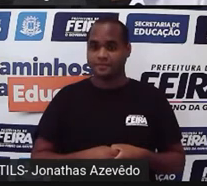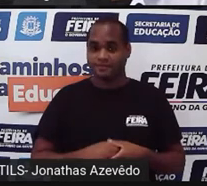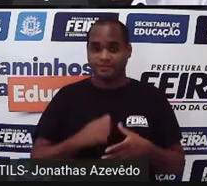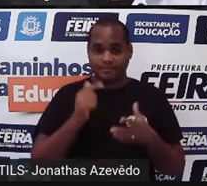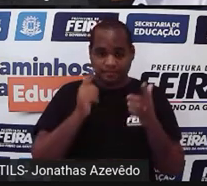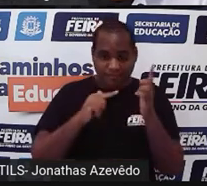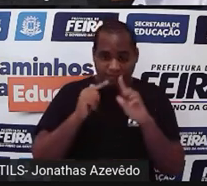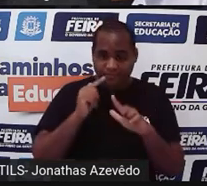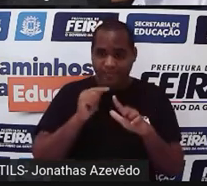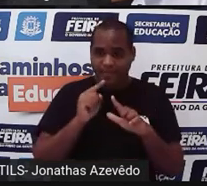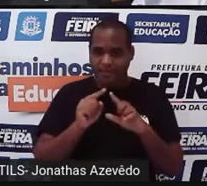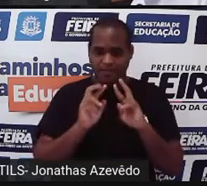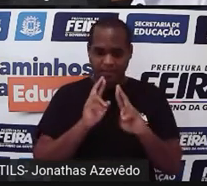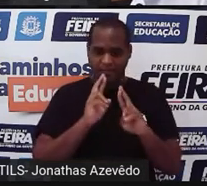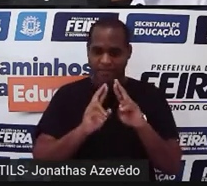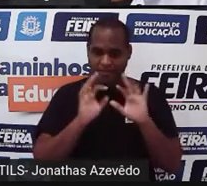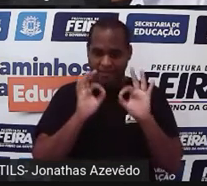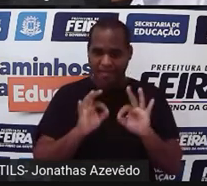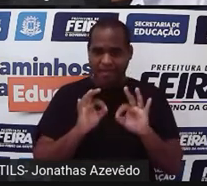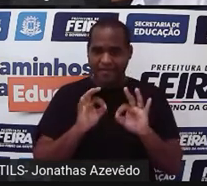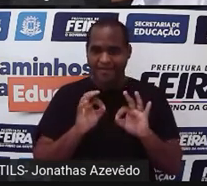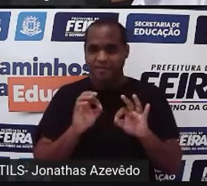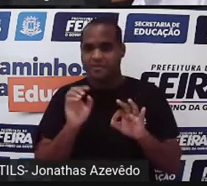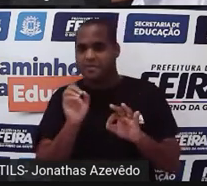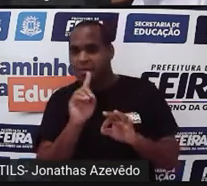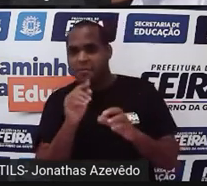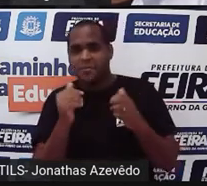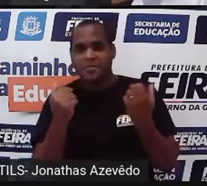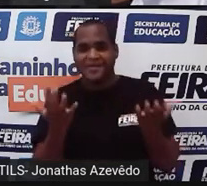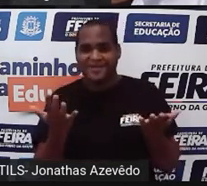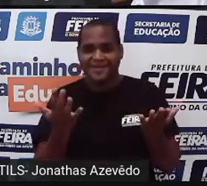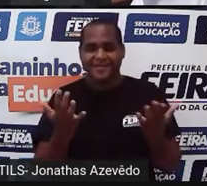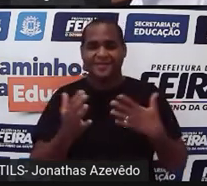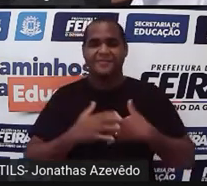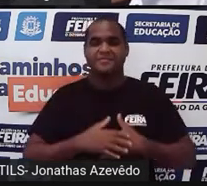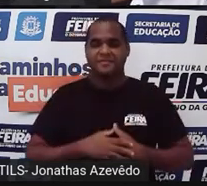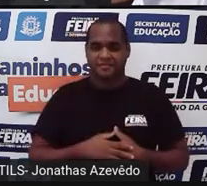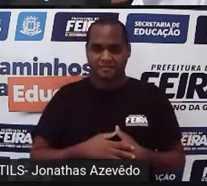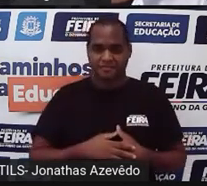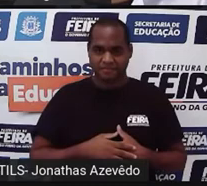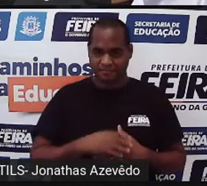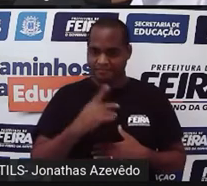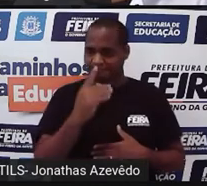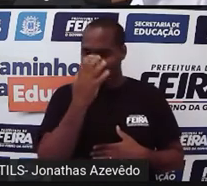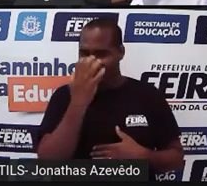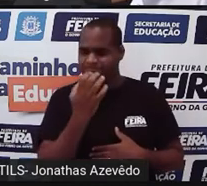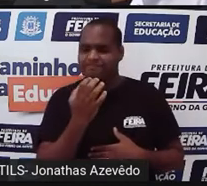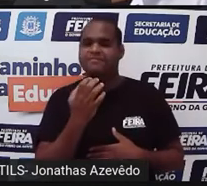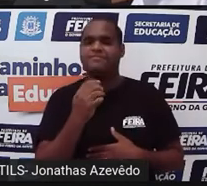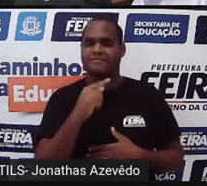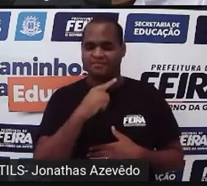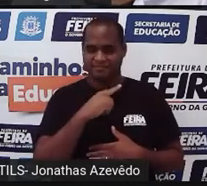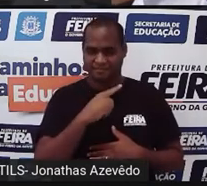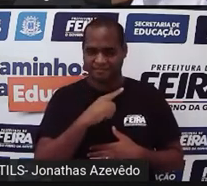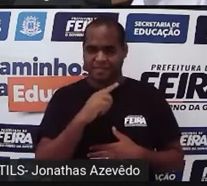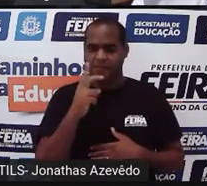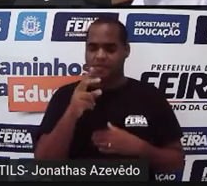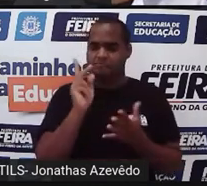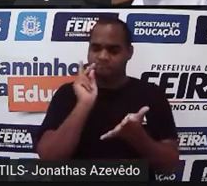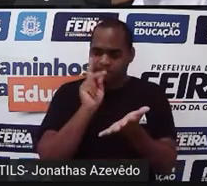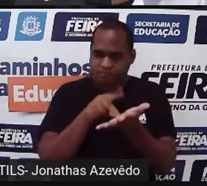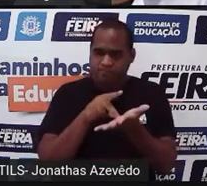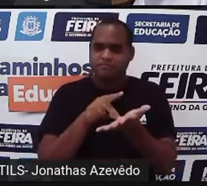Conseguiu responder para você mesmo, para você mesma essas perguntinhas com muita sinceridade, com muita